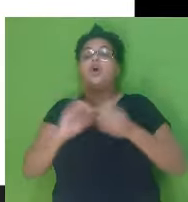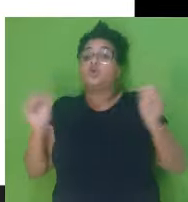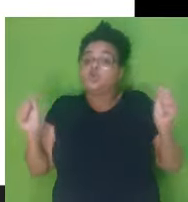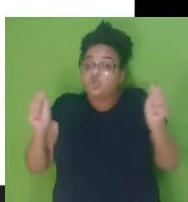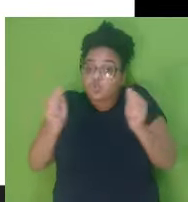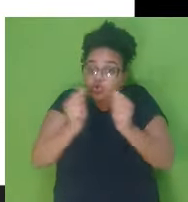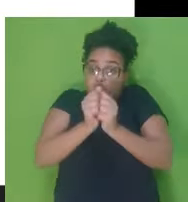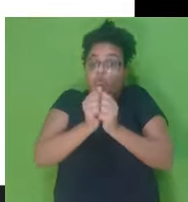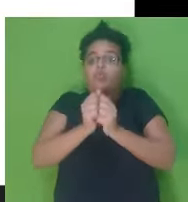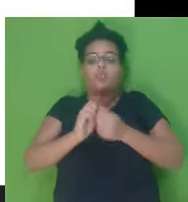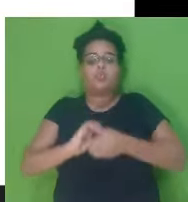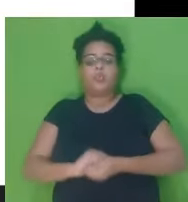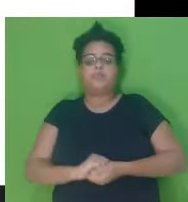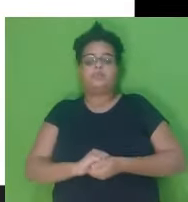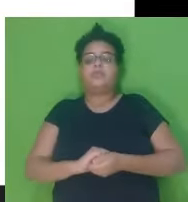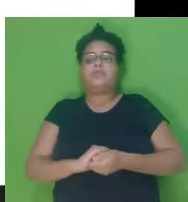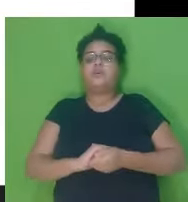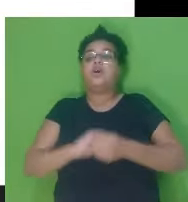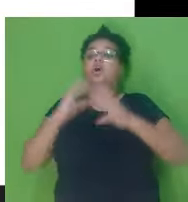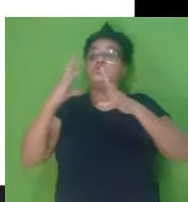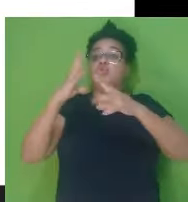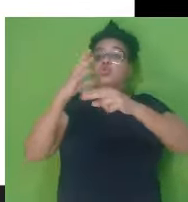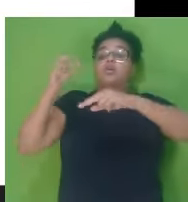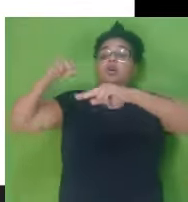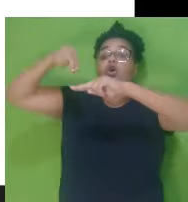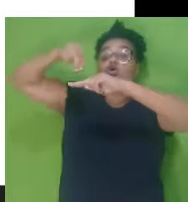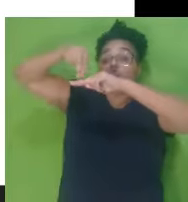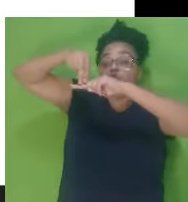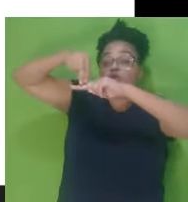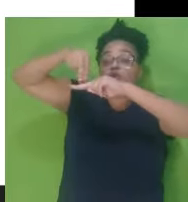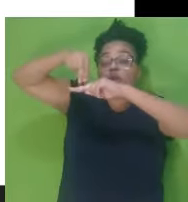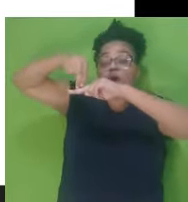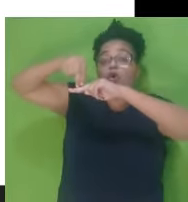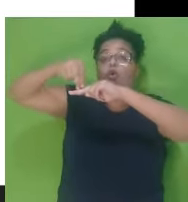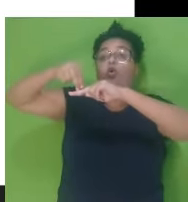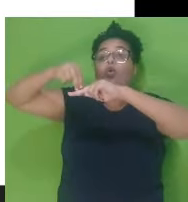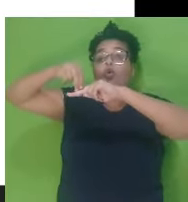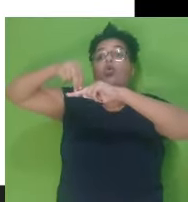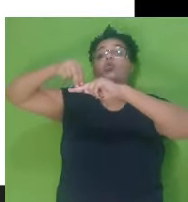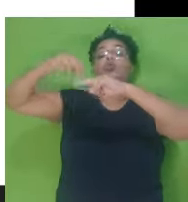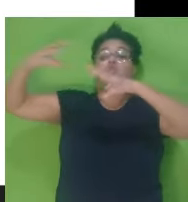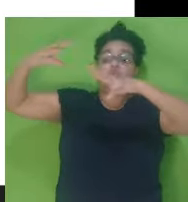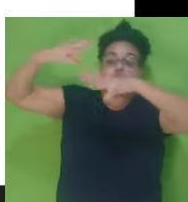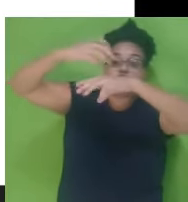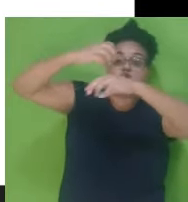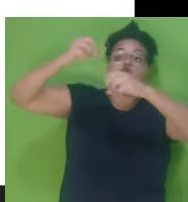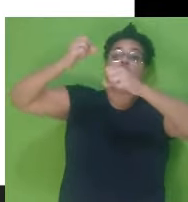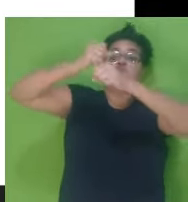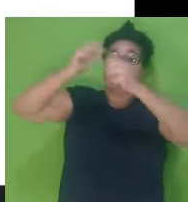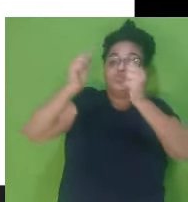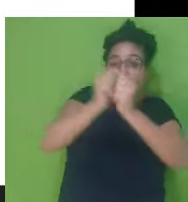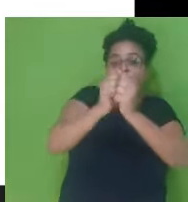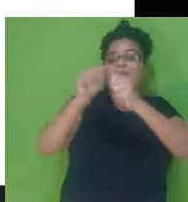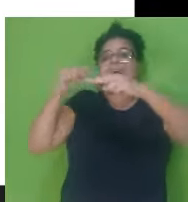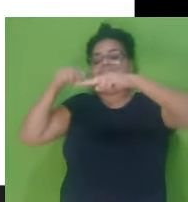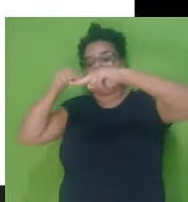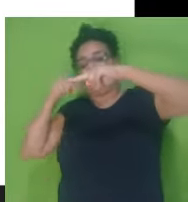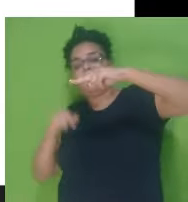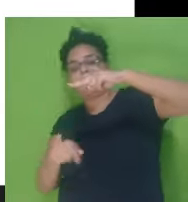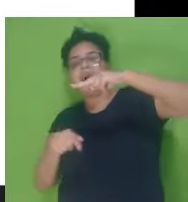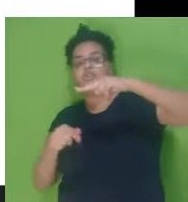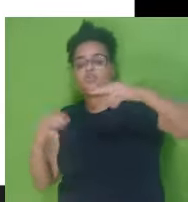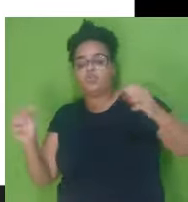né? Você junta o denominador e soma os numeradores. Mesma coisa no denominador.